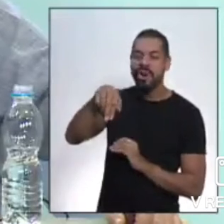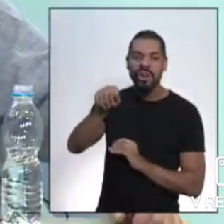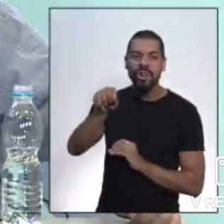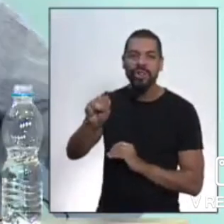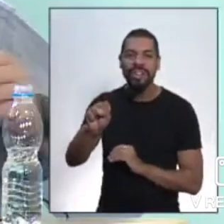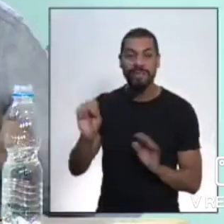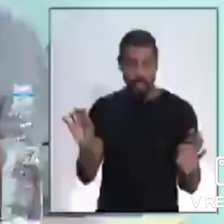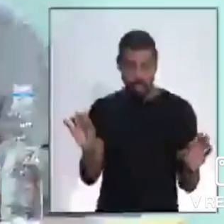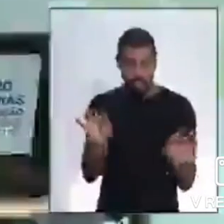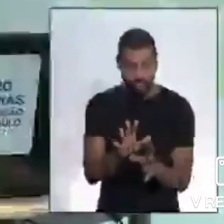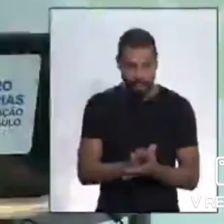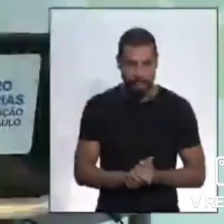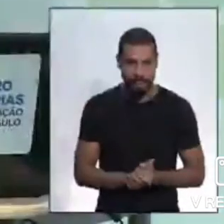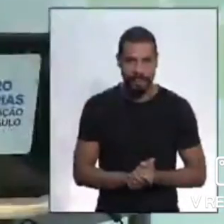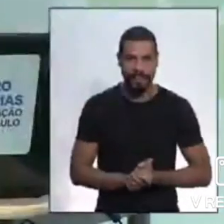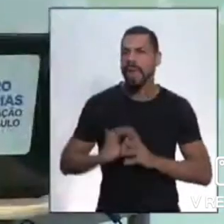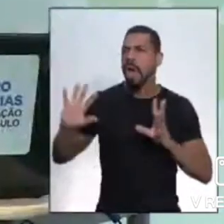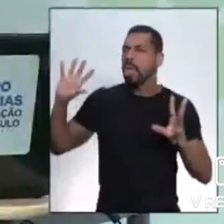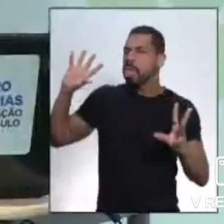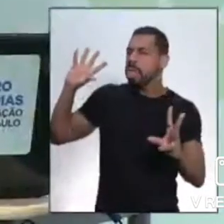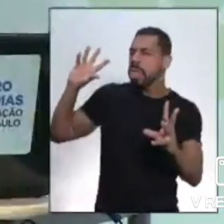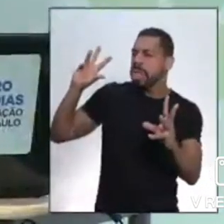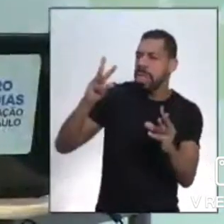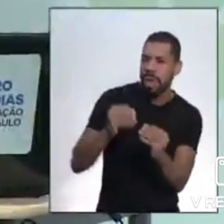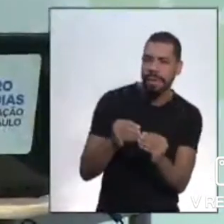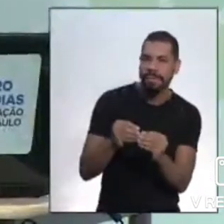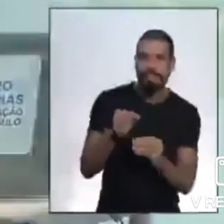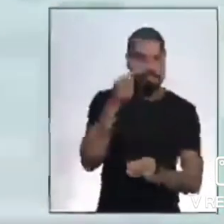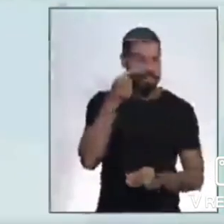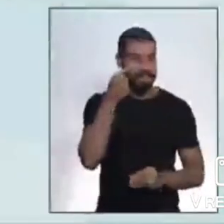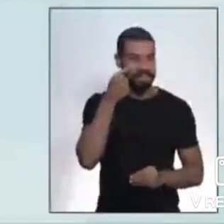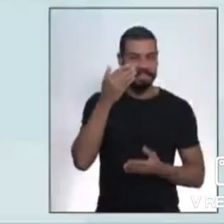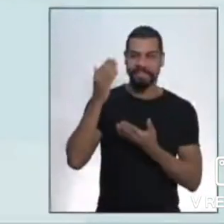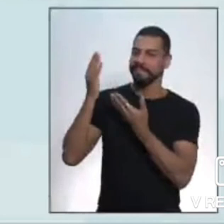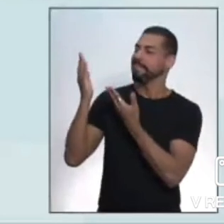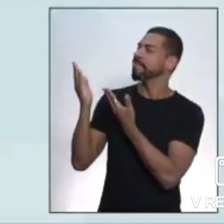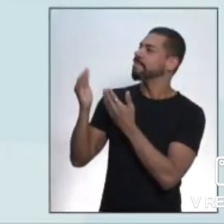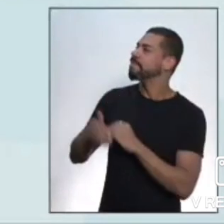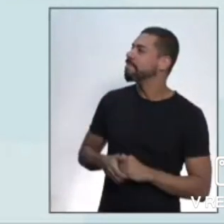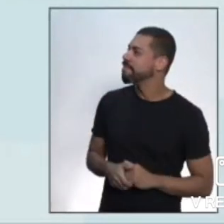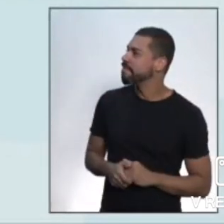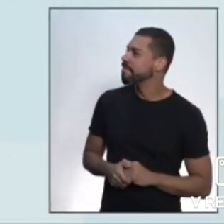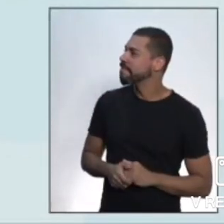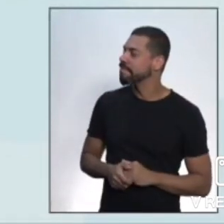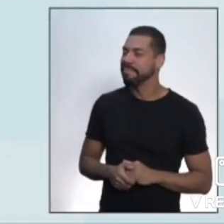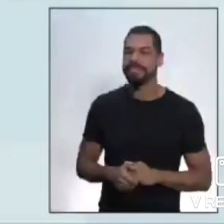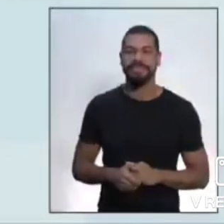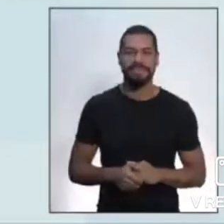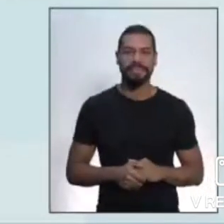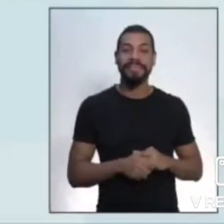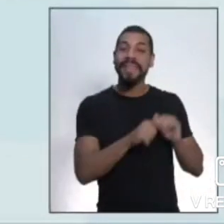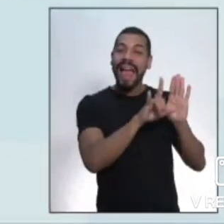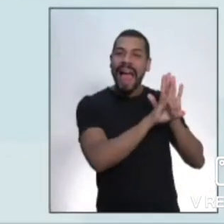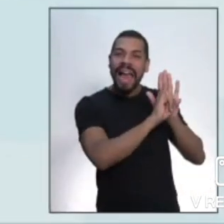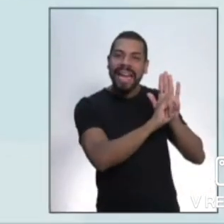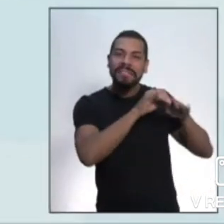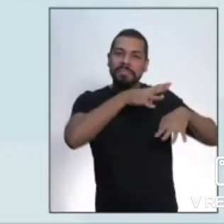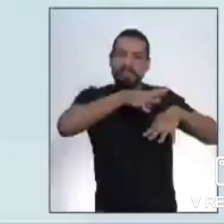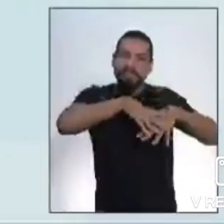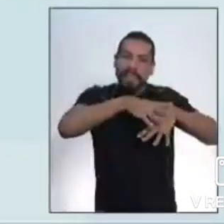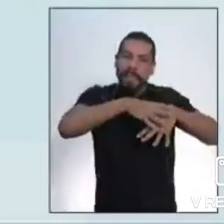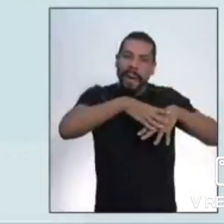favor. Vamos recapitular aí tudo, né? Então, na tela de vocês vai aparecer o seguinte, então, a lei matemática que